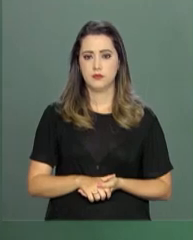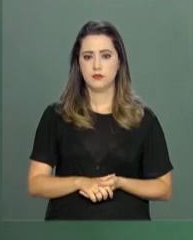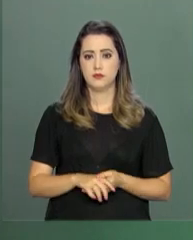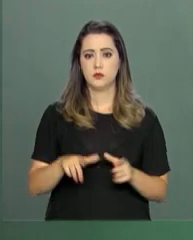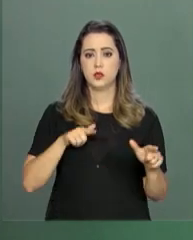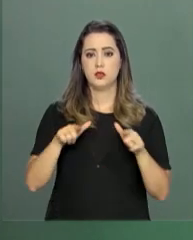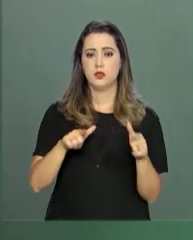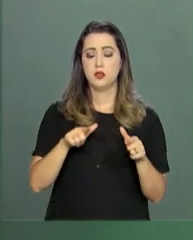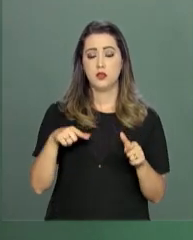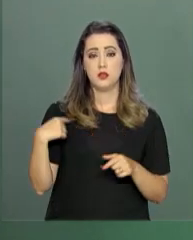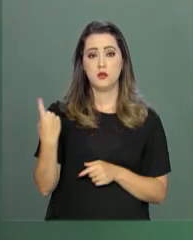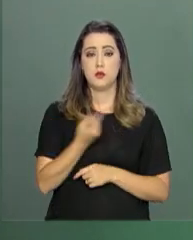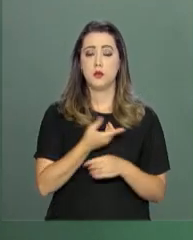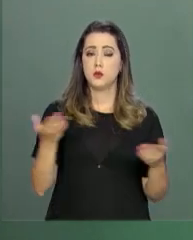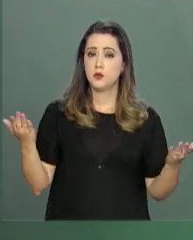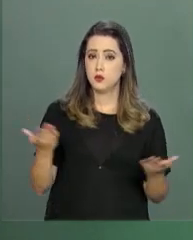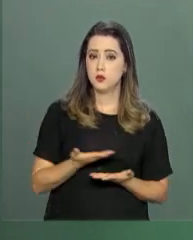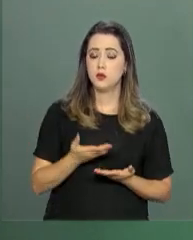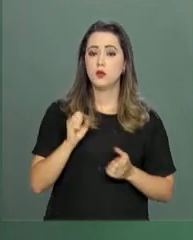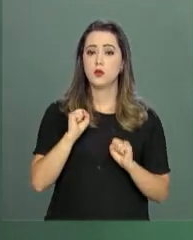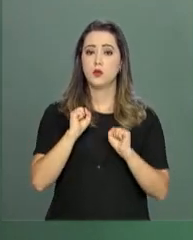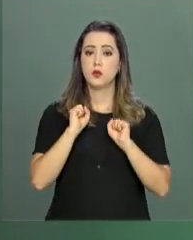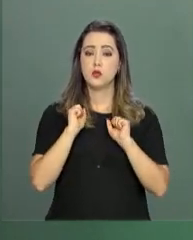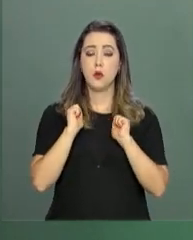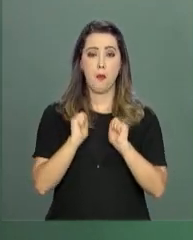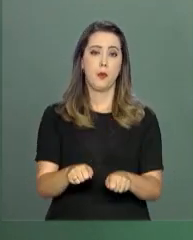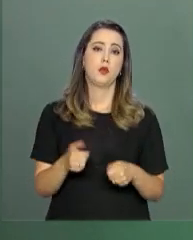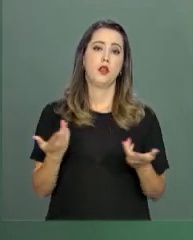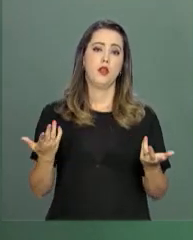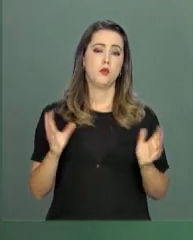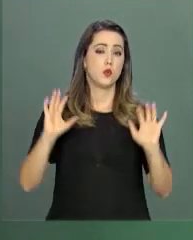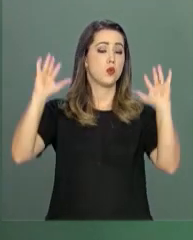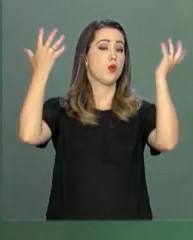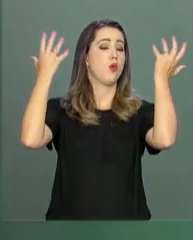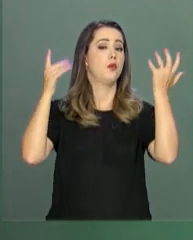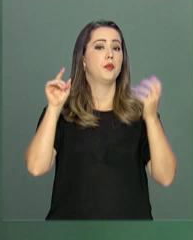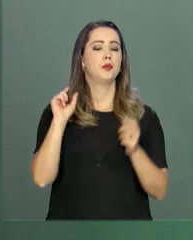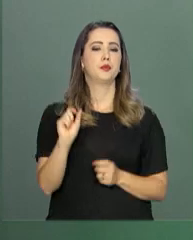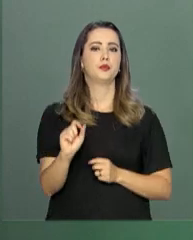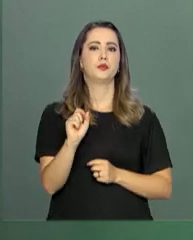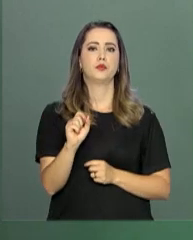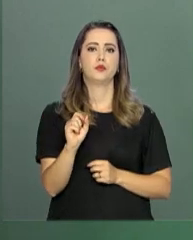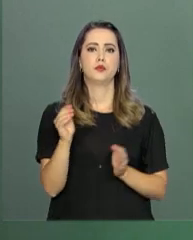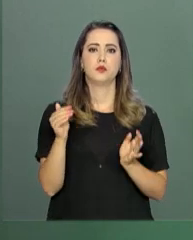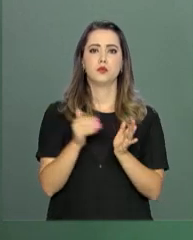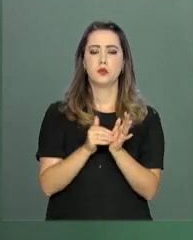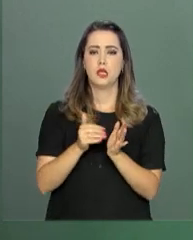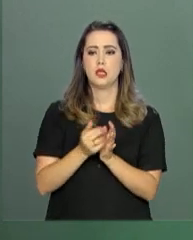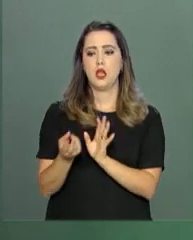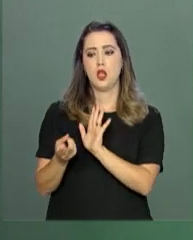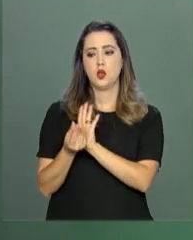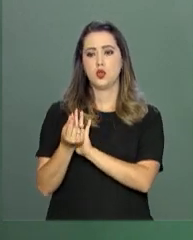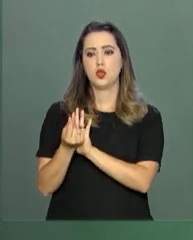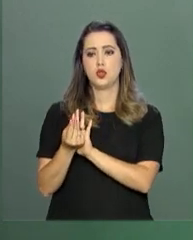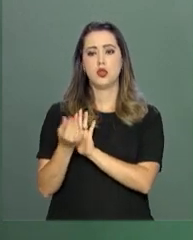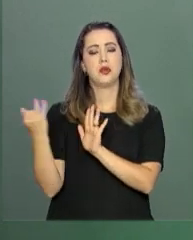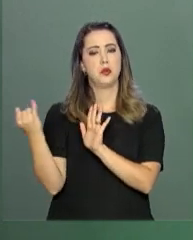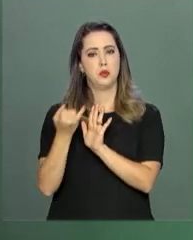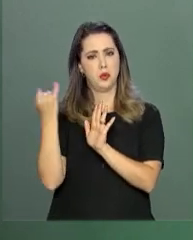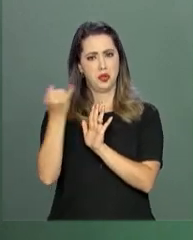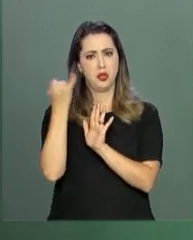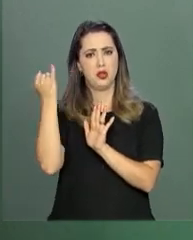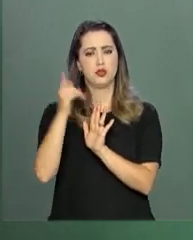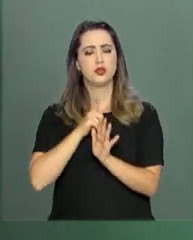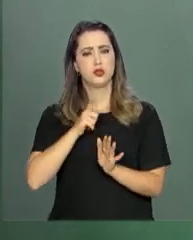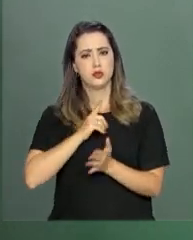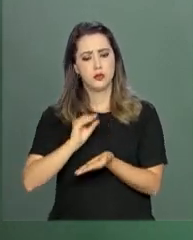Trabalhamos de uma maneira que hoje nós pudemos comemorar até verbas razoavelmente